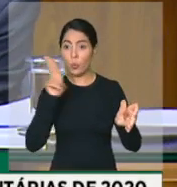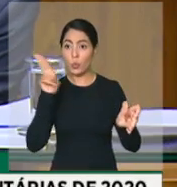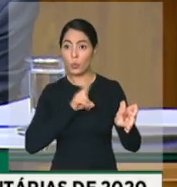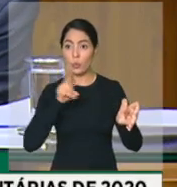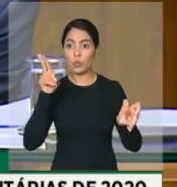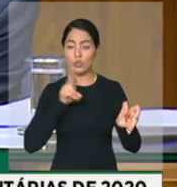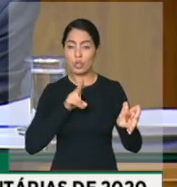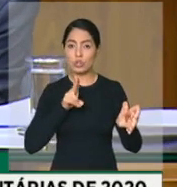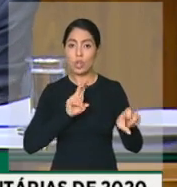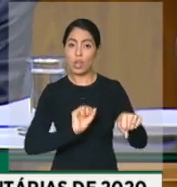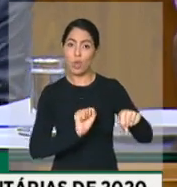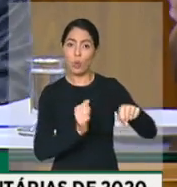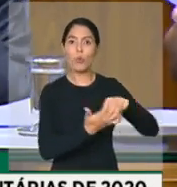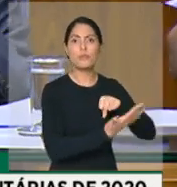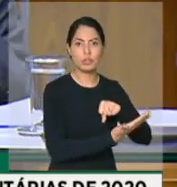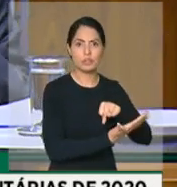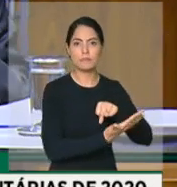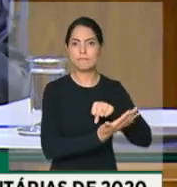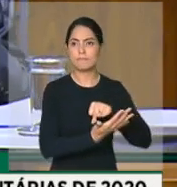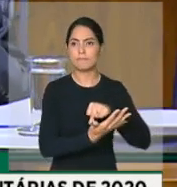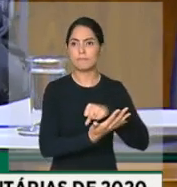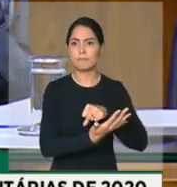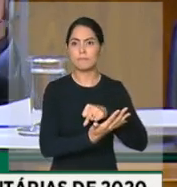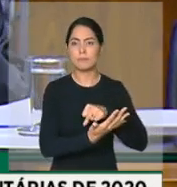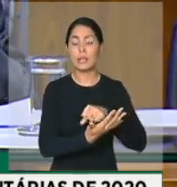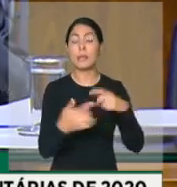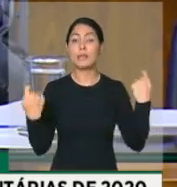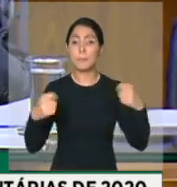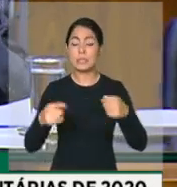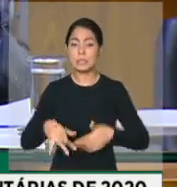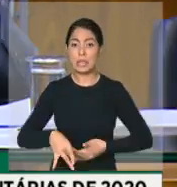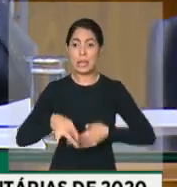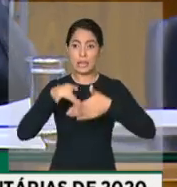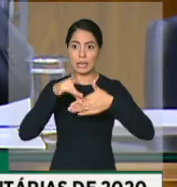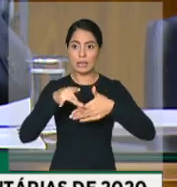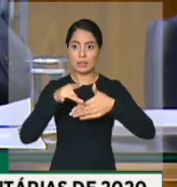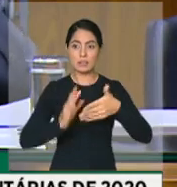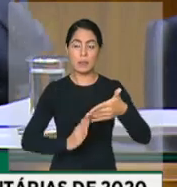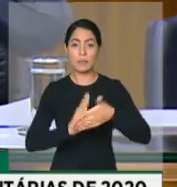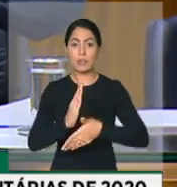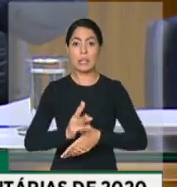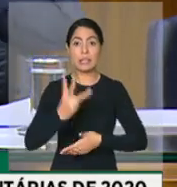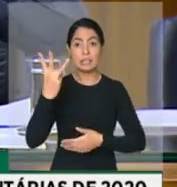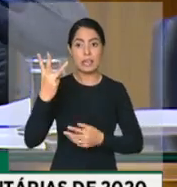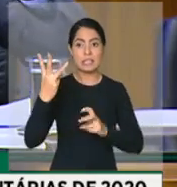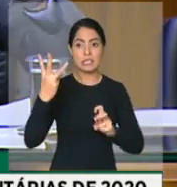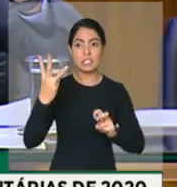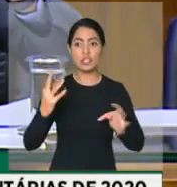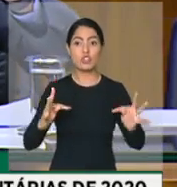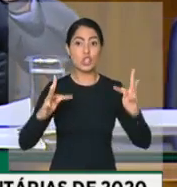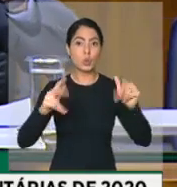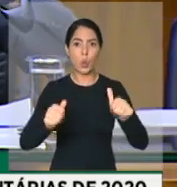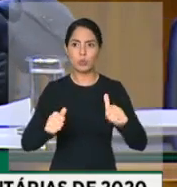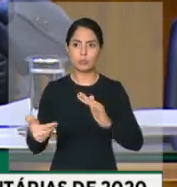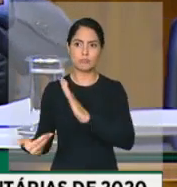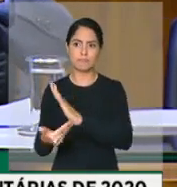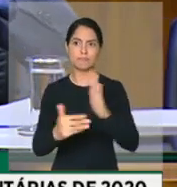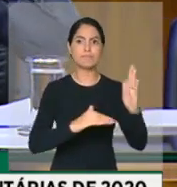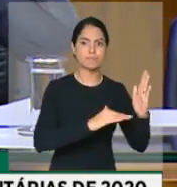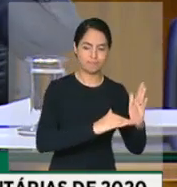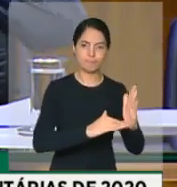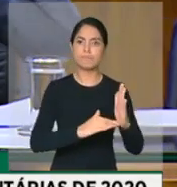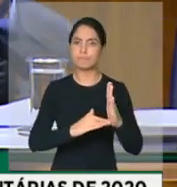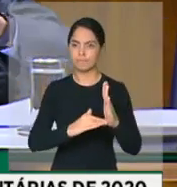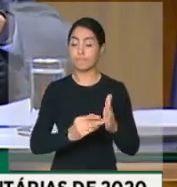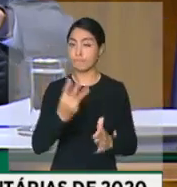e à Covid-19, com a aprovação de líderes que representem 3/5 de ambas as casas, e